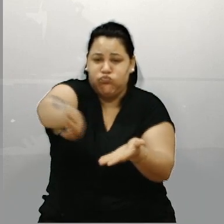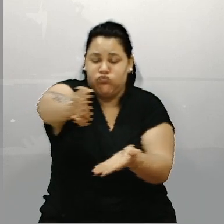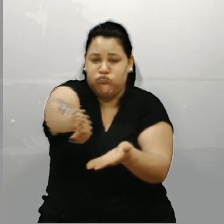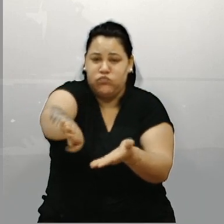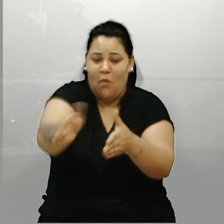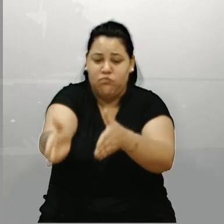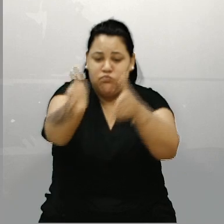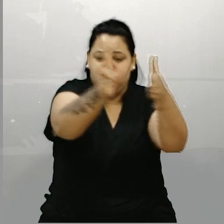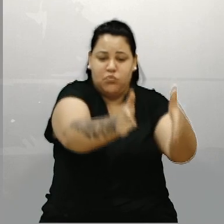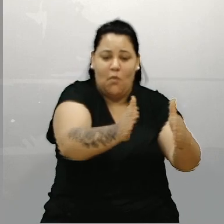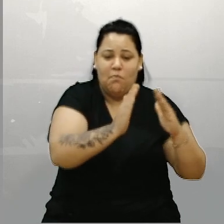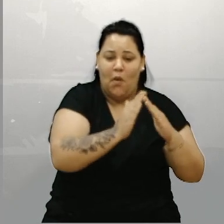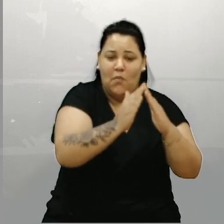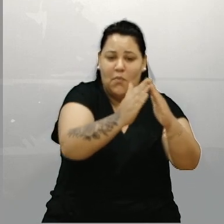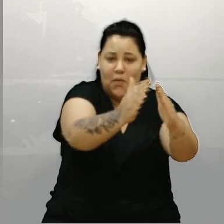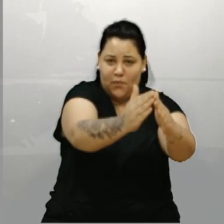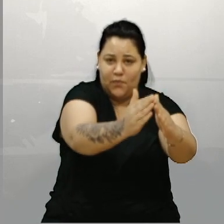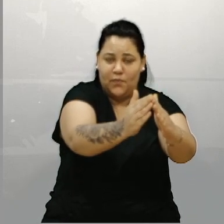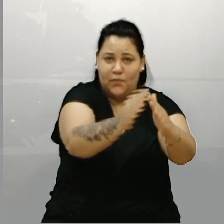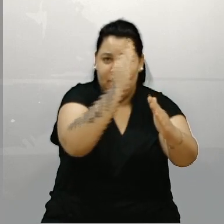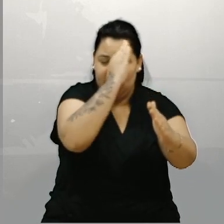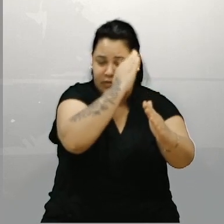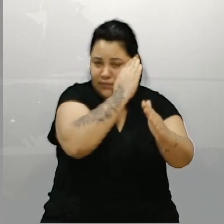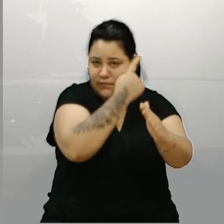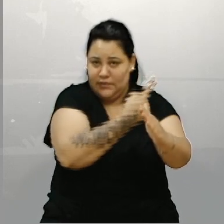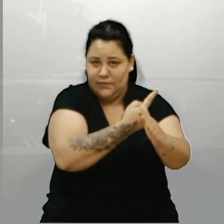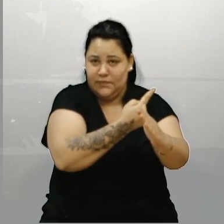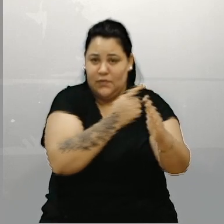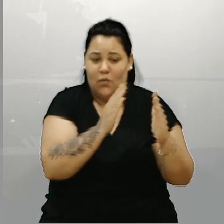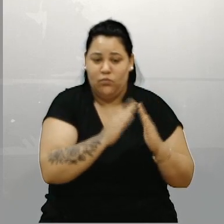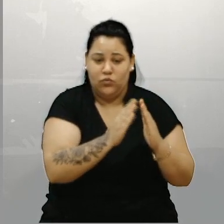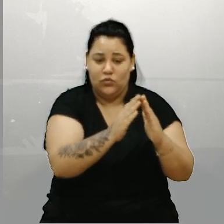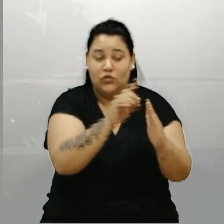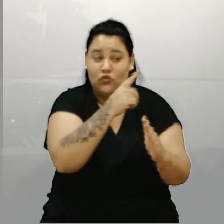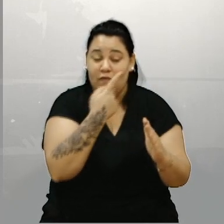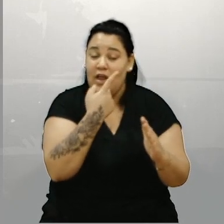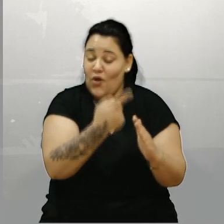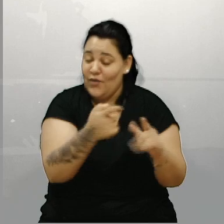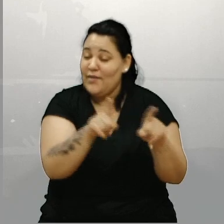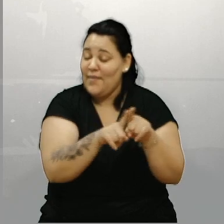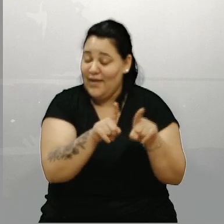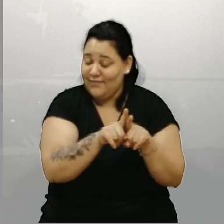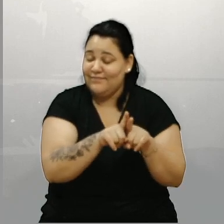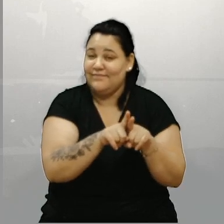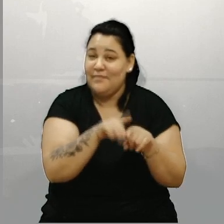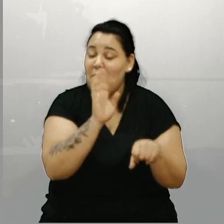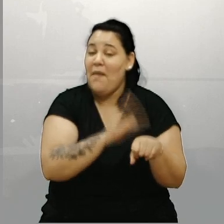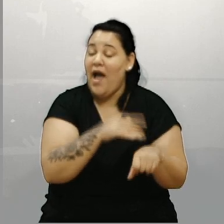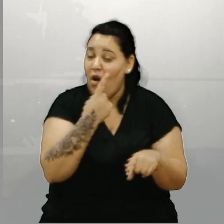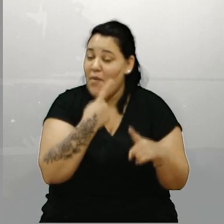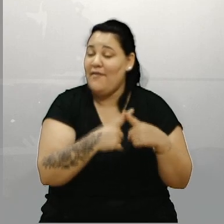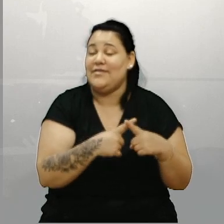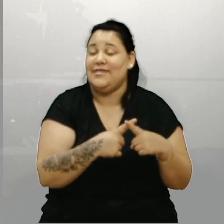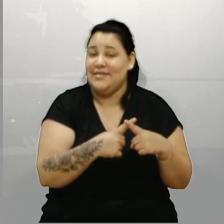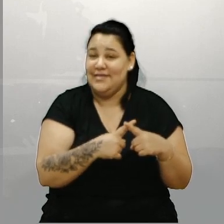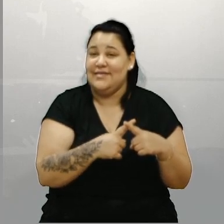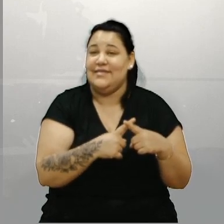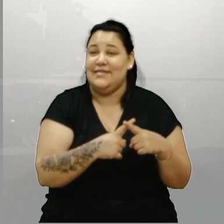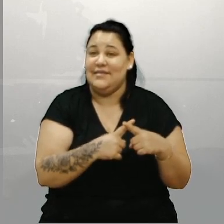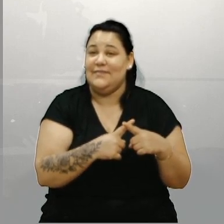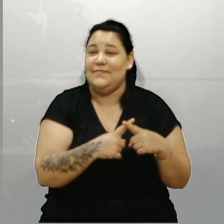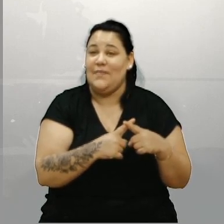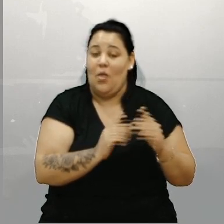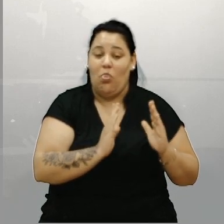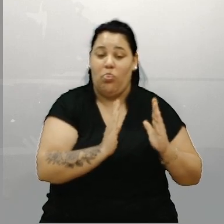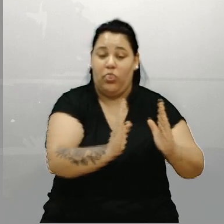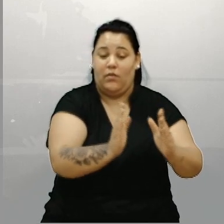moradores, vereador Bressan, isso o senhor também falou mais que uma vez? onde chega, lá as pessoas